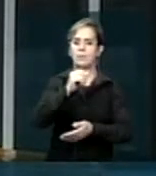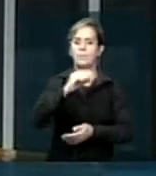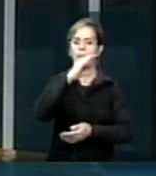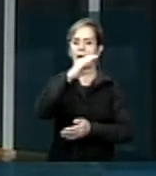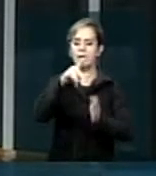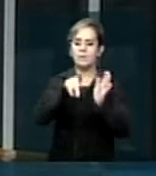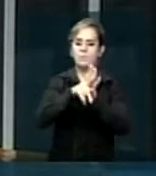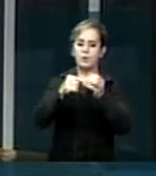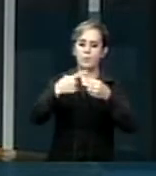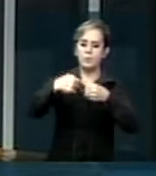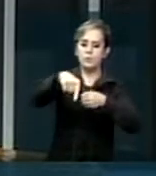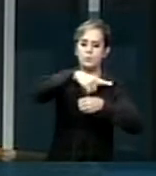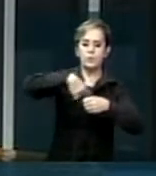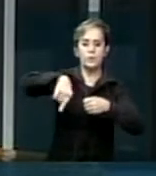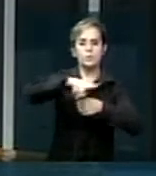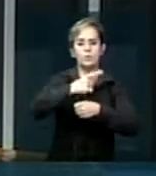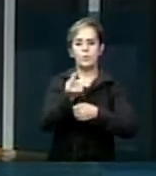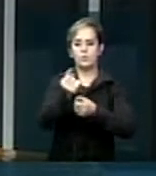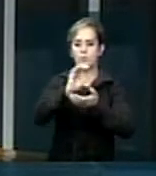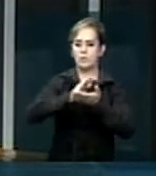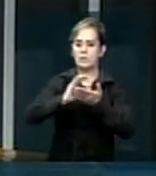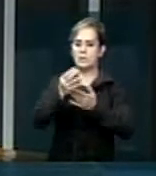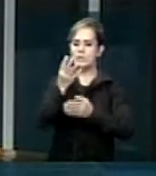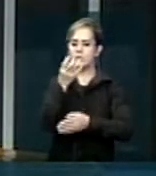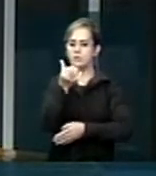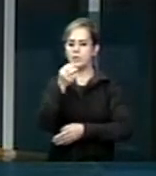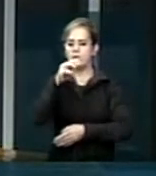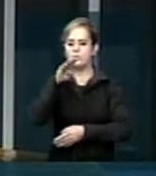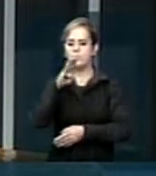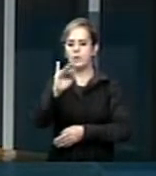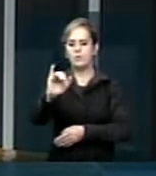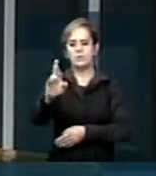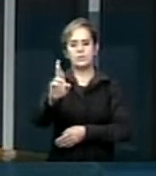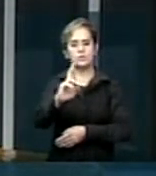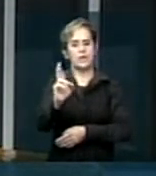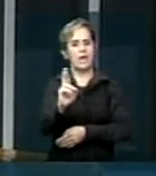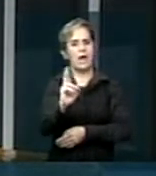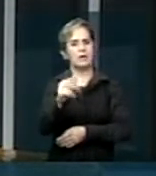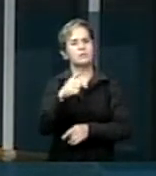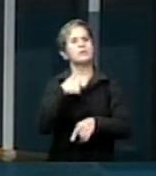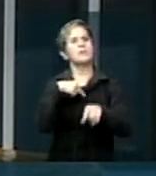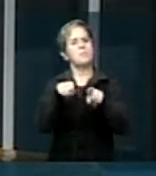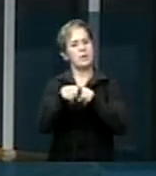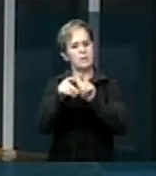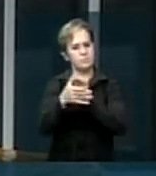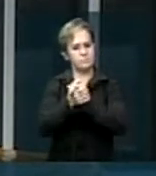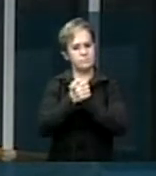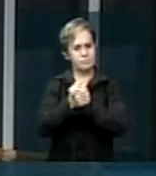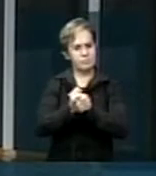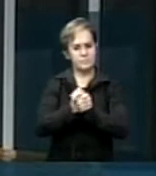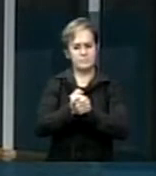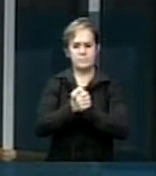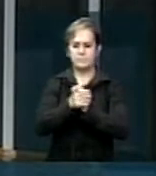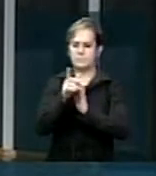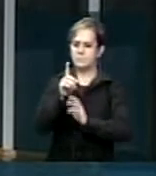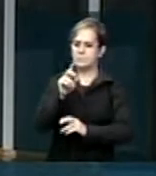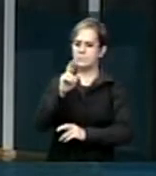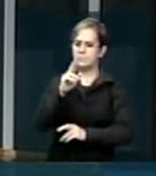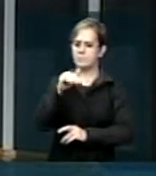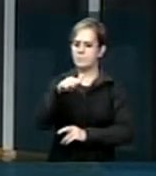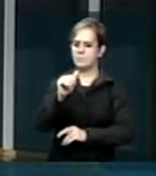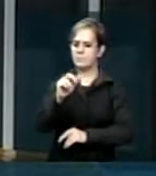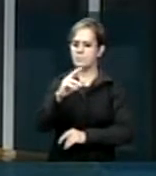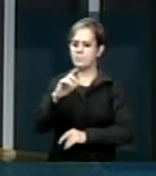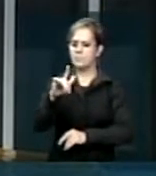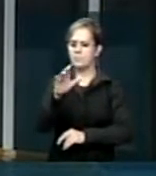para aplicação de recursos da ordem de 6 bilhões de reais. Quero saudar também o doutor Marcelo